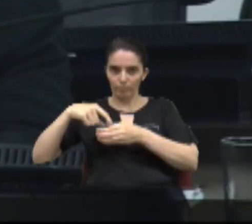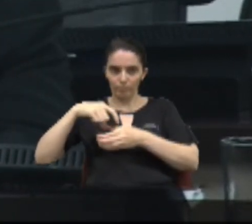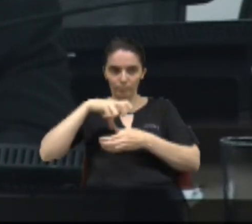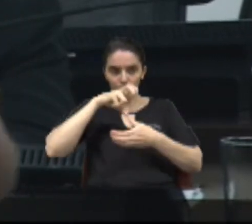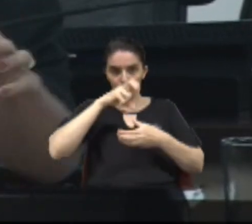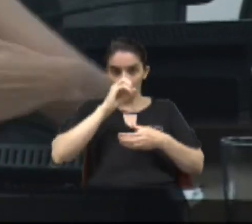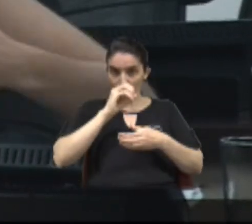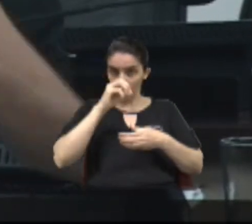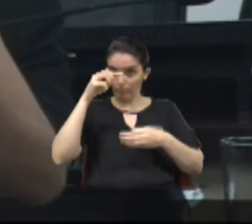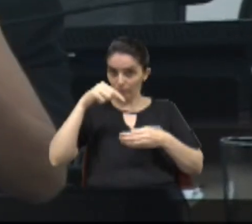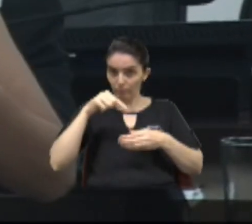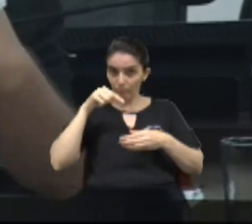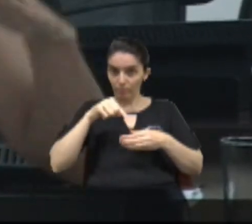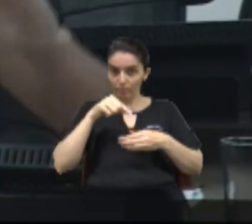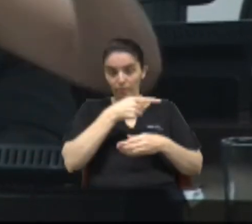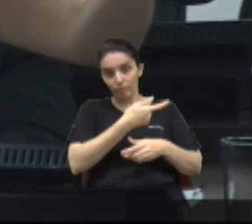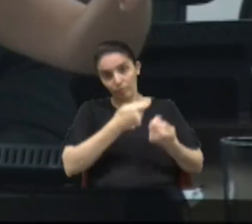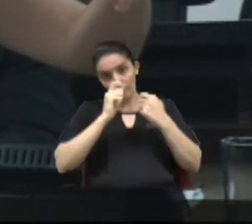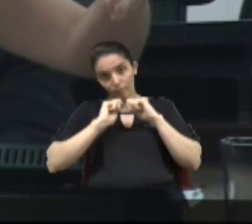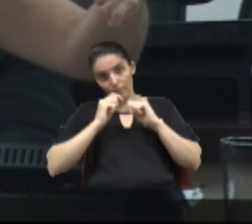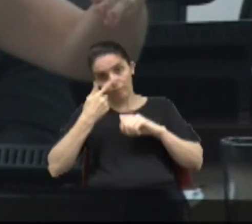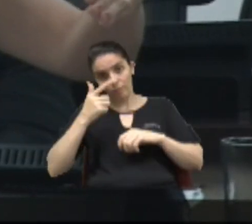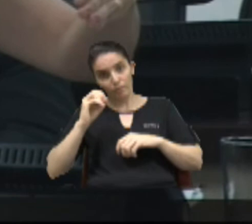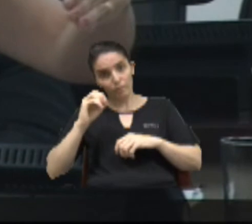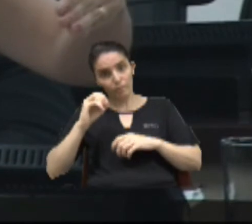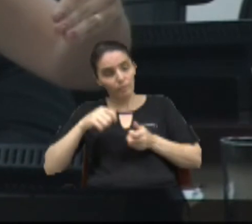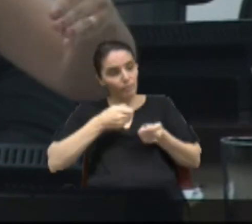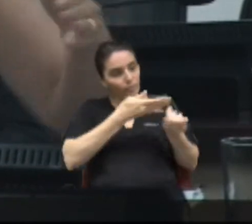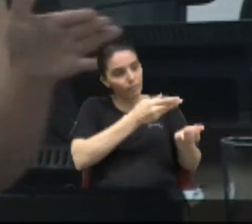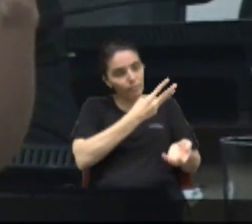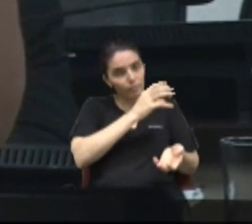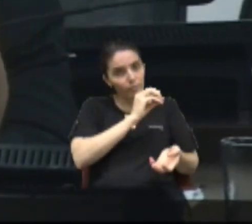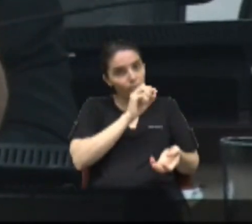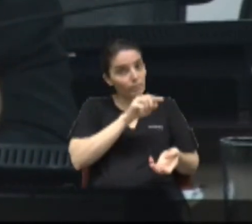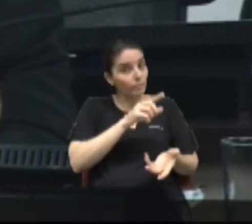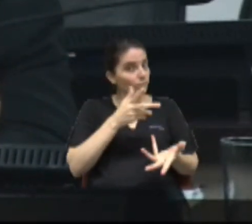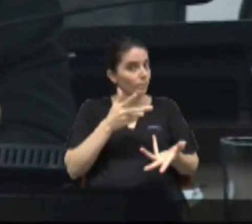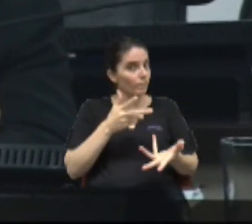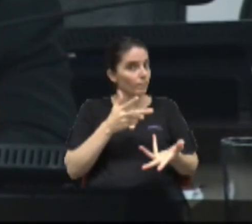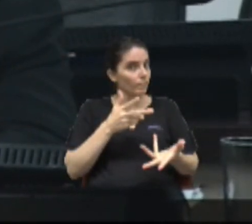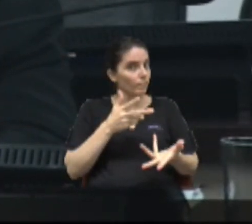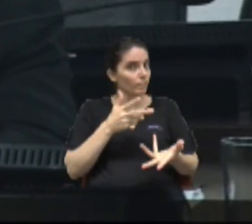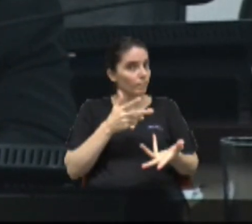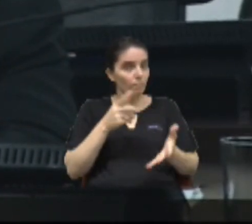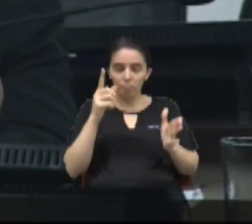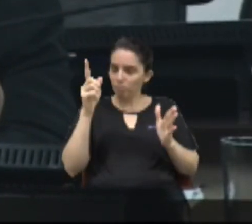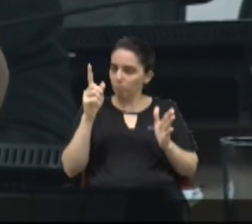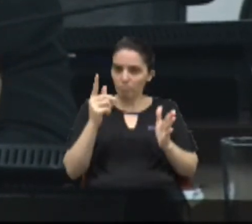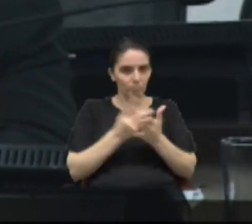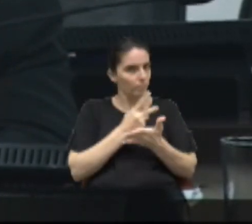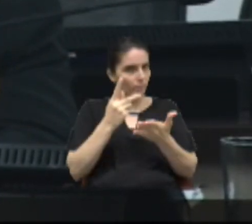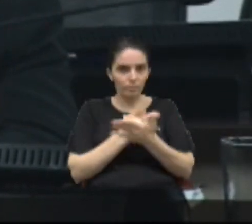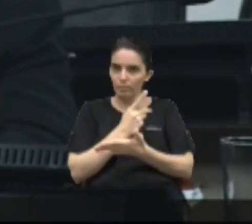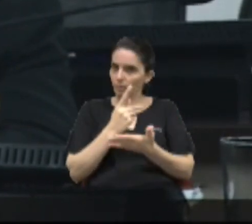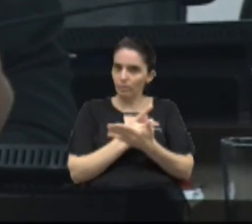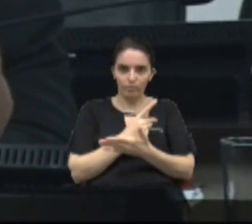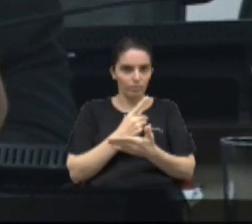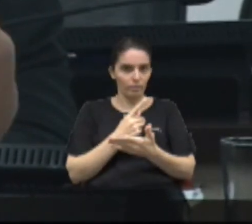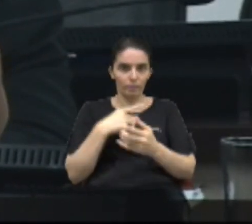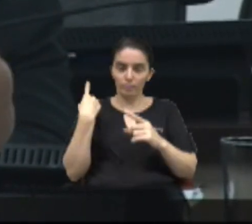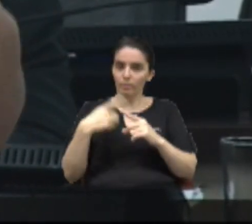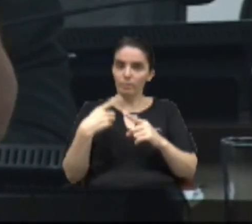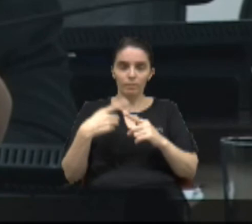mil, você me dá 20 e eu te dou 30. E isso não é ilegal. Porque nós não temos hoje